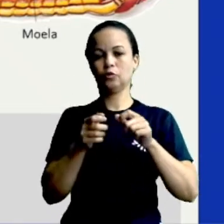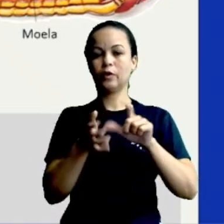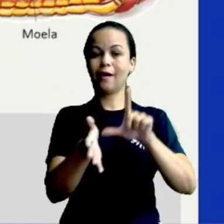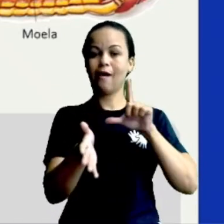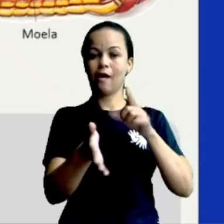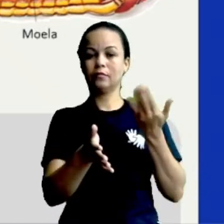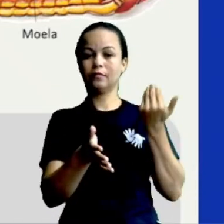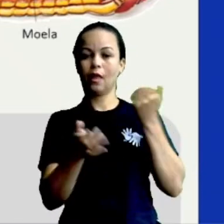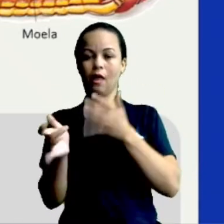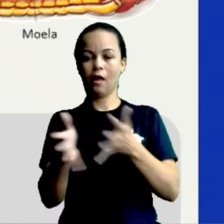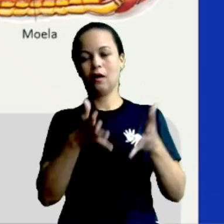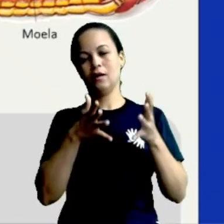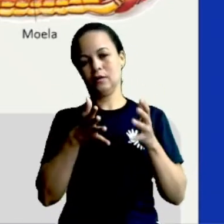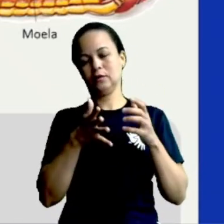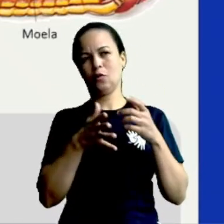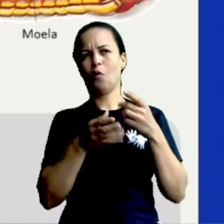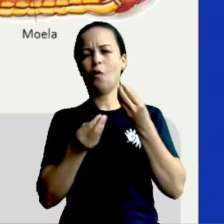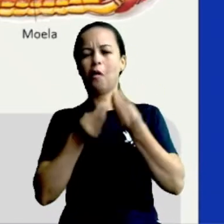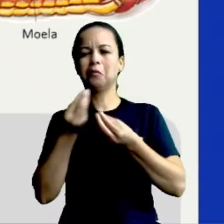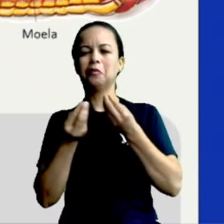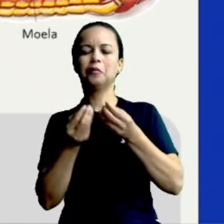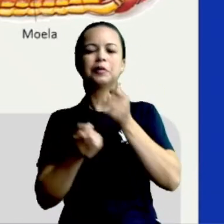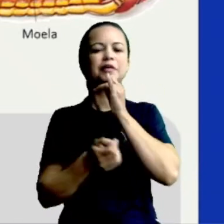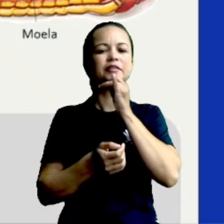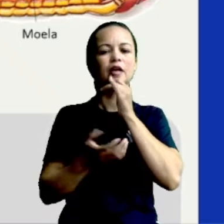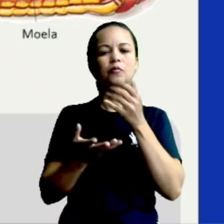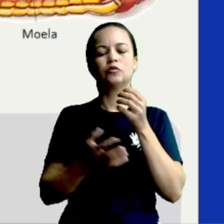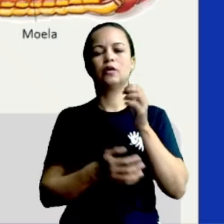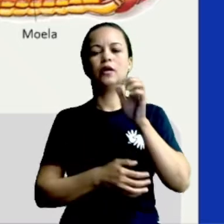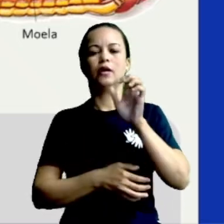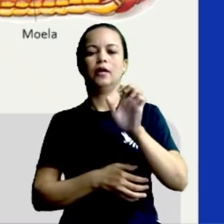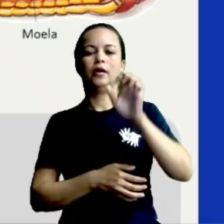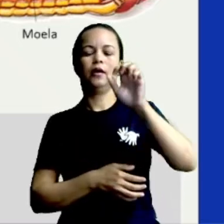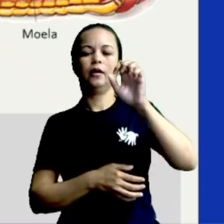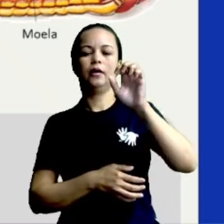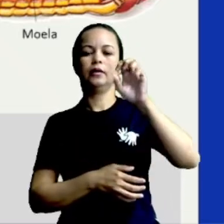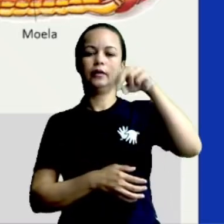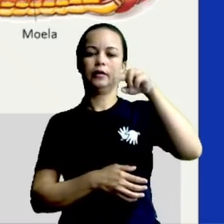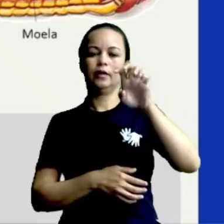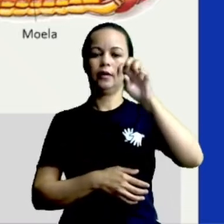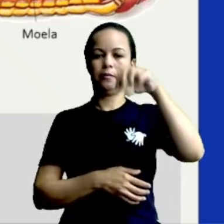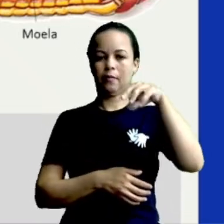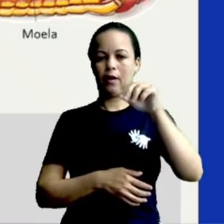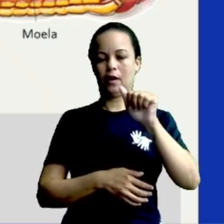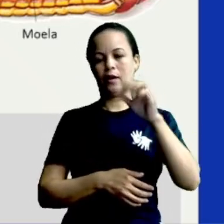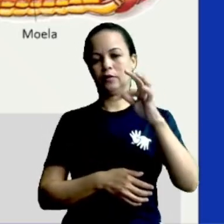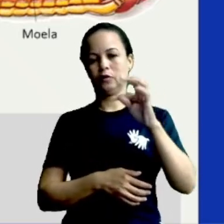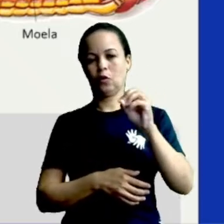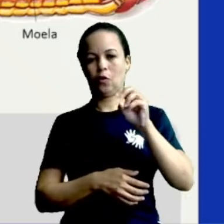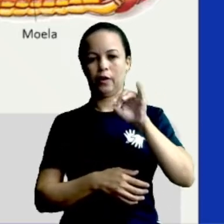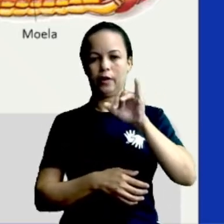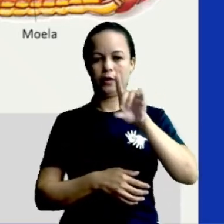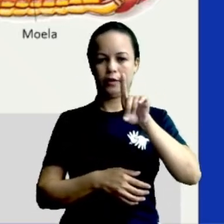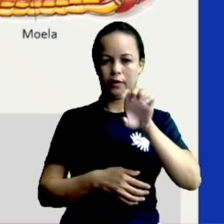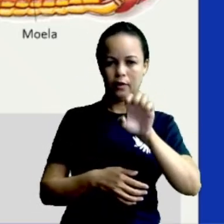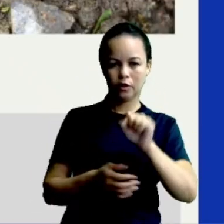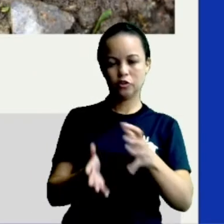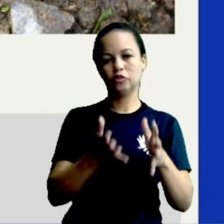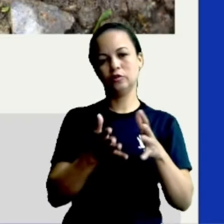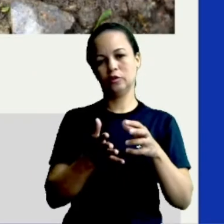anteriores, como os nematóides, os platelmintos e os quinidários e